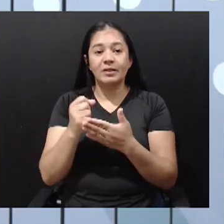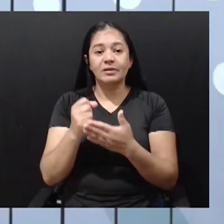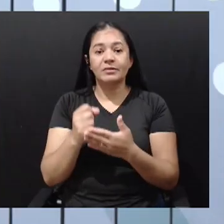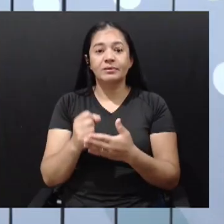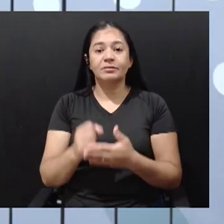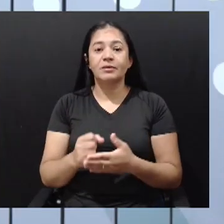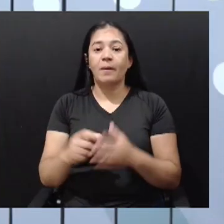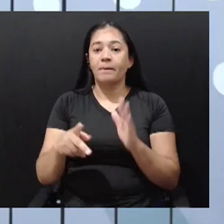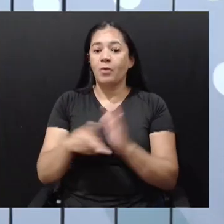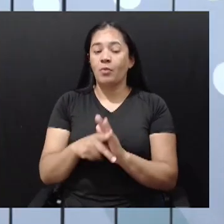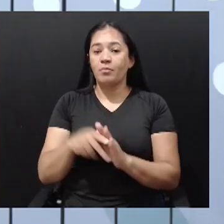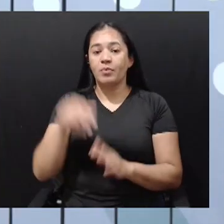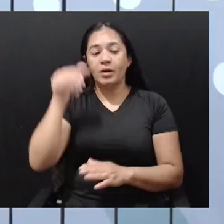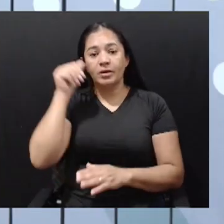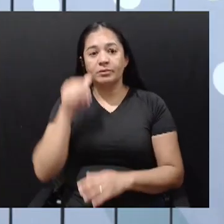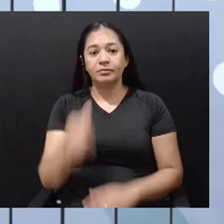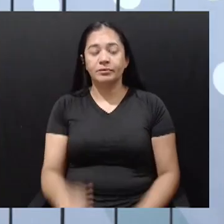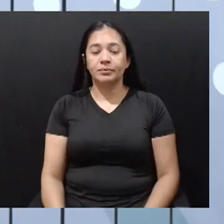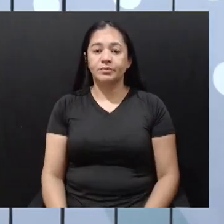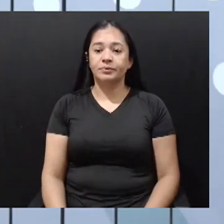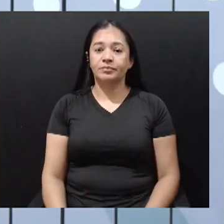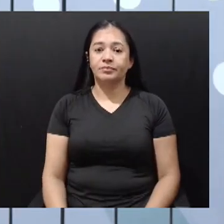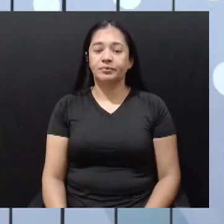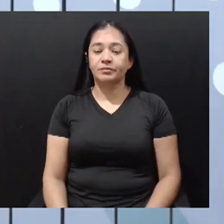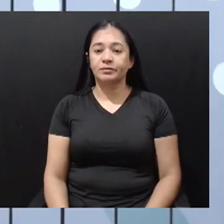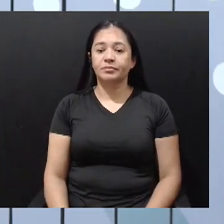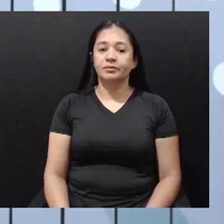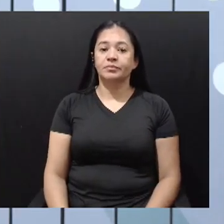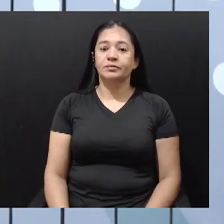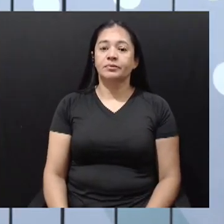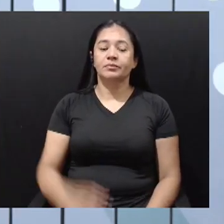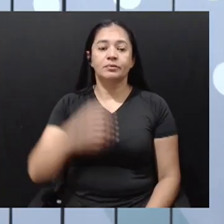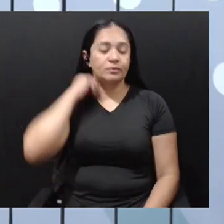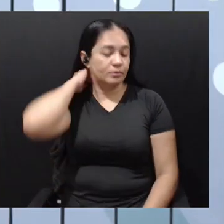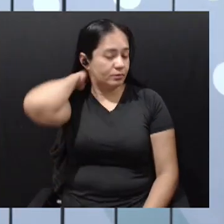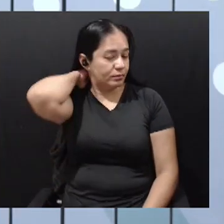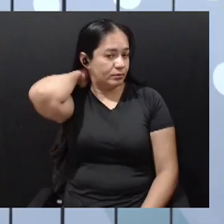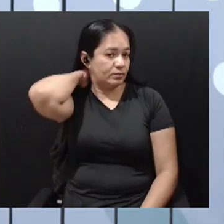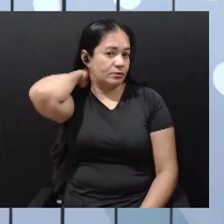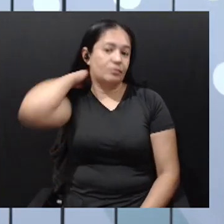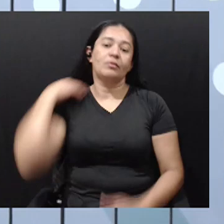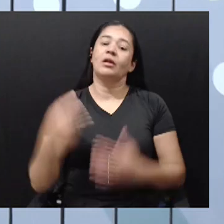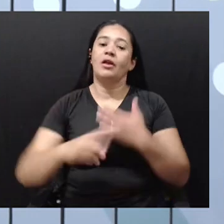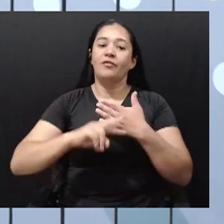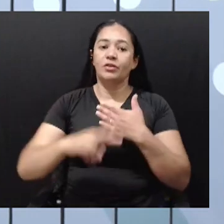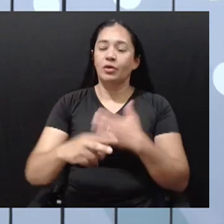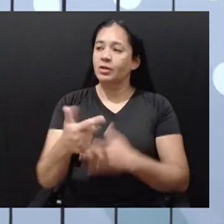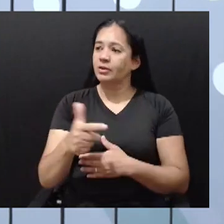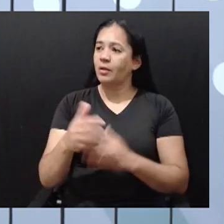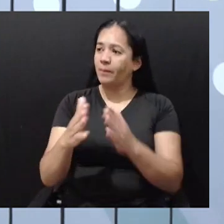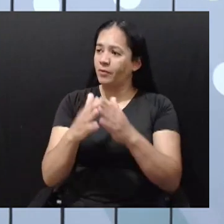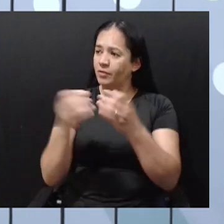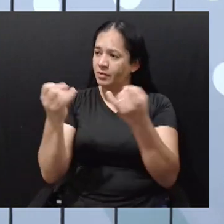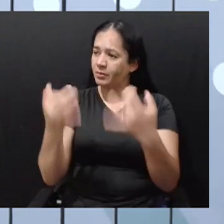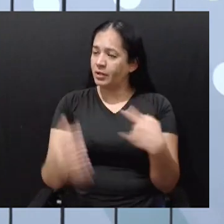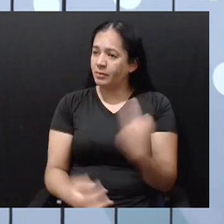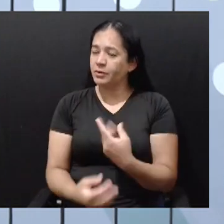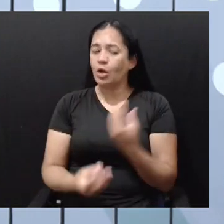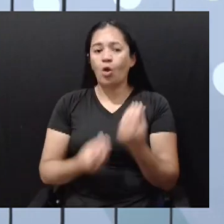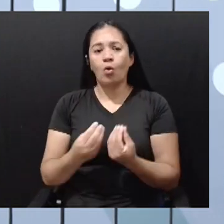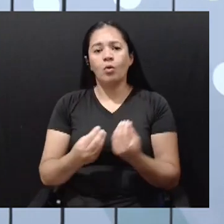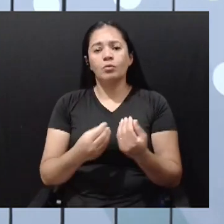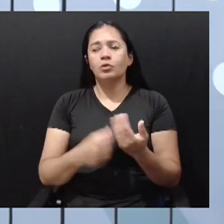tem tanto esse efeito colateral como as pílulas convencionais. Então, explica para a gente exatamente na prática como que funciona,